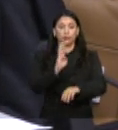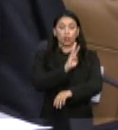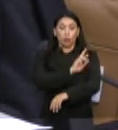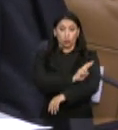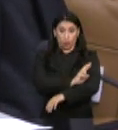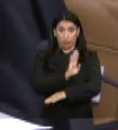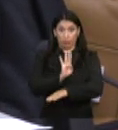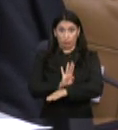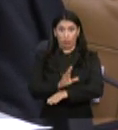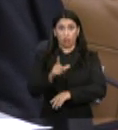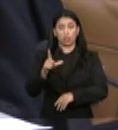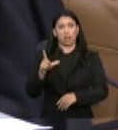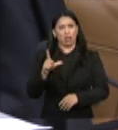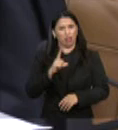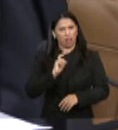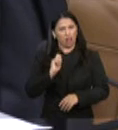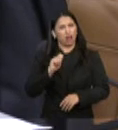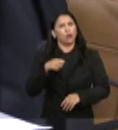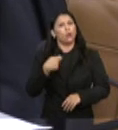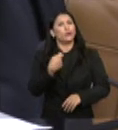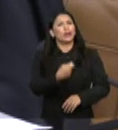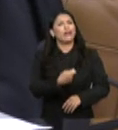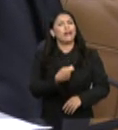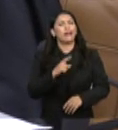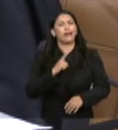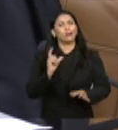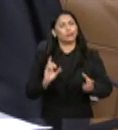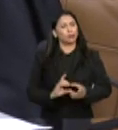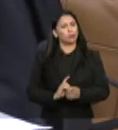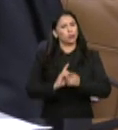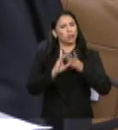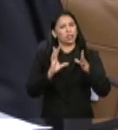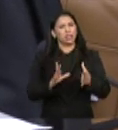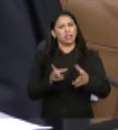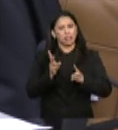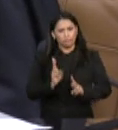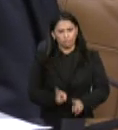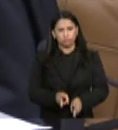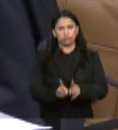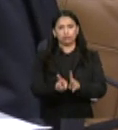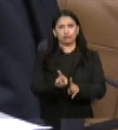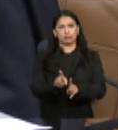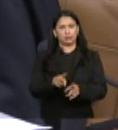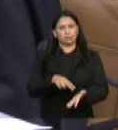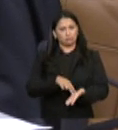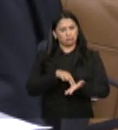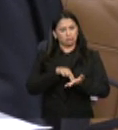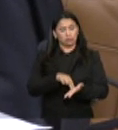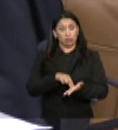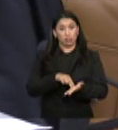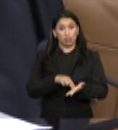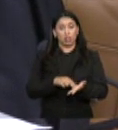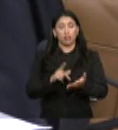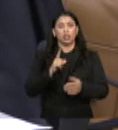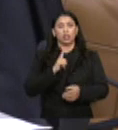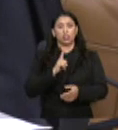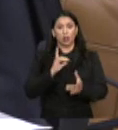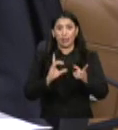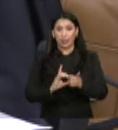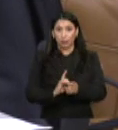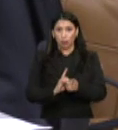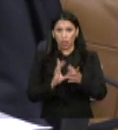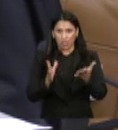Rui isso equivaleria a um sismo político violentíssimo a bater a democracia é